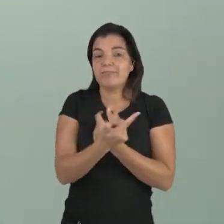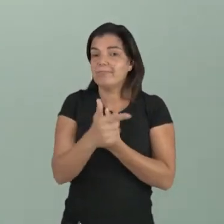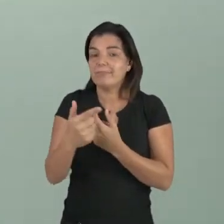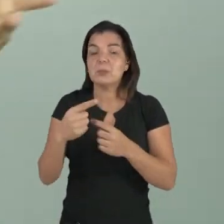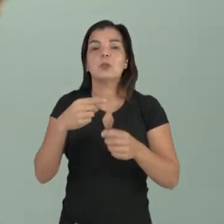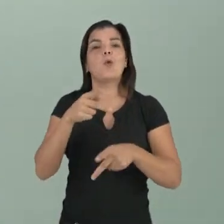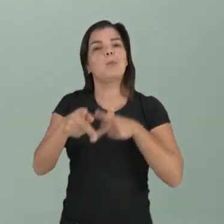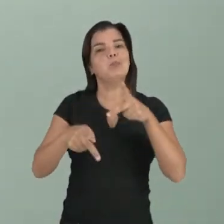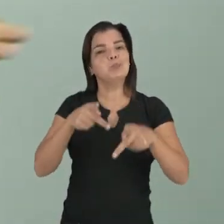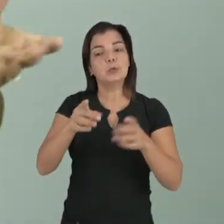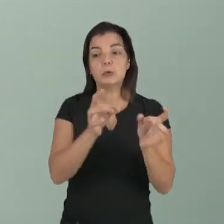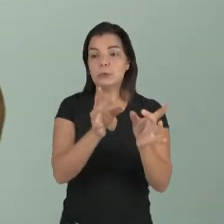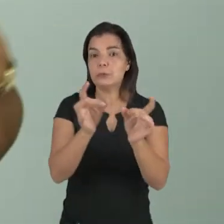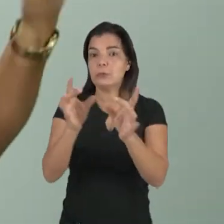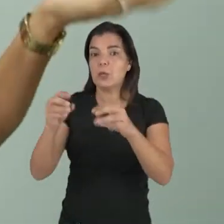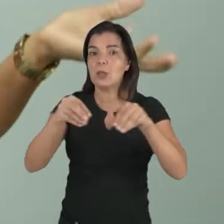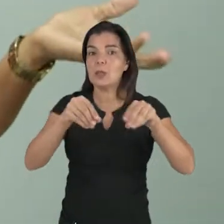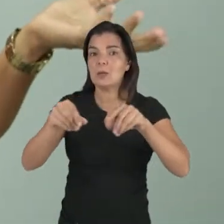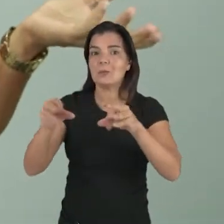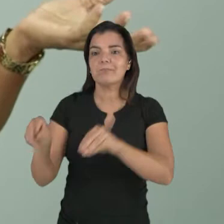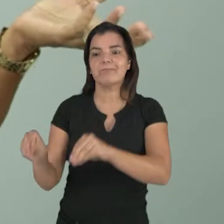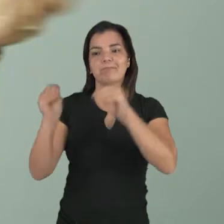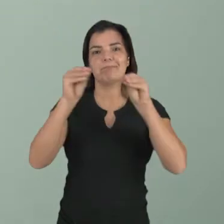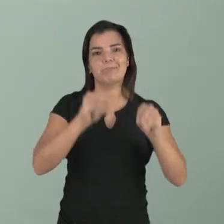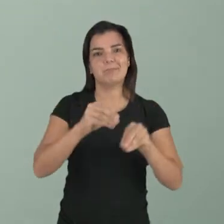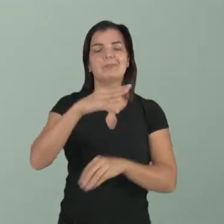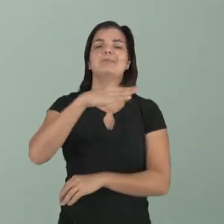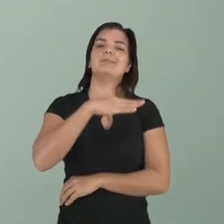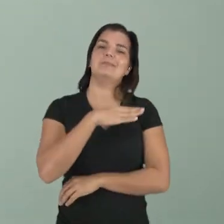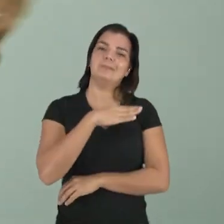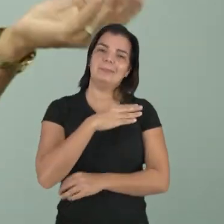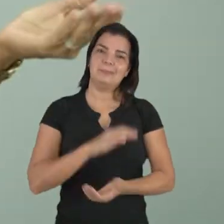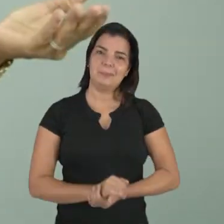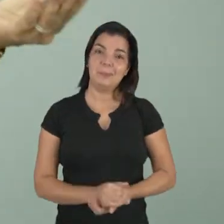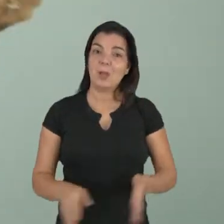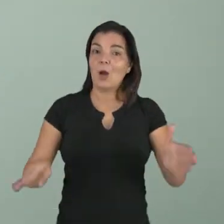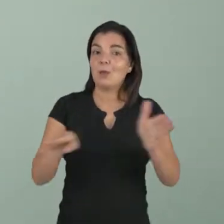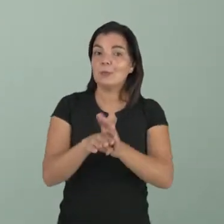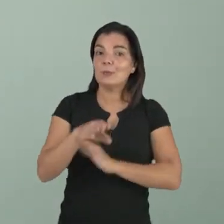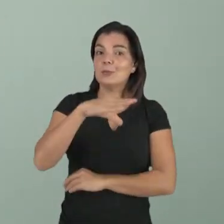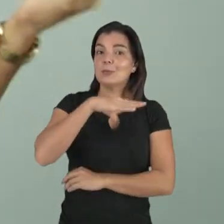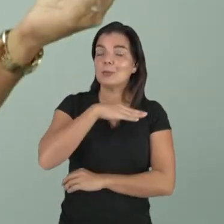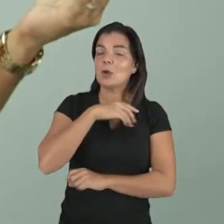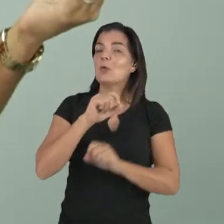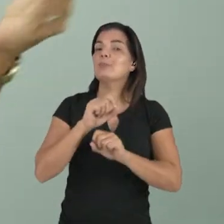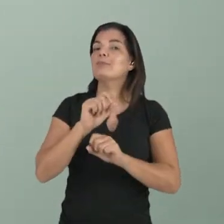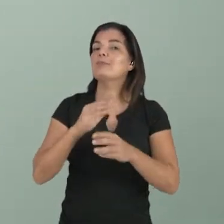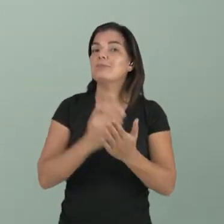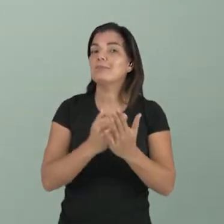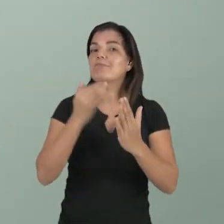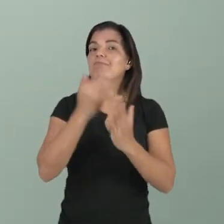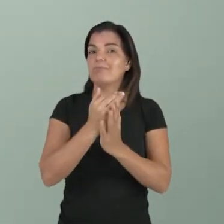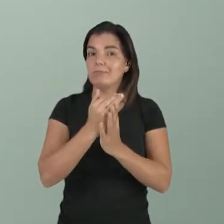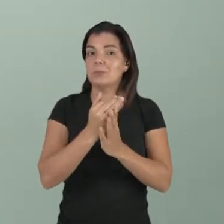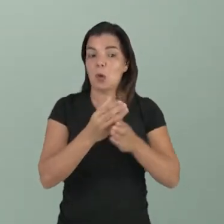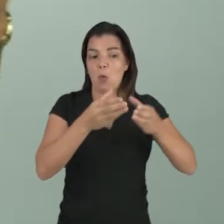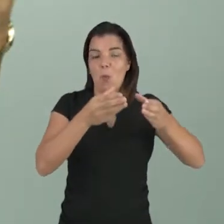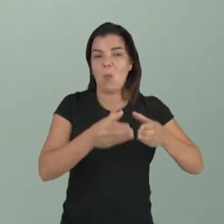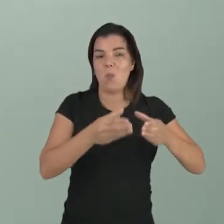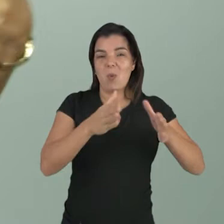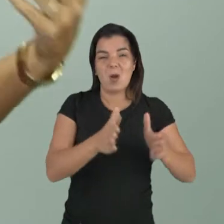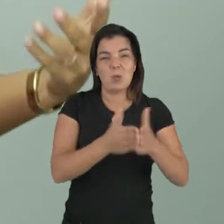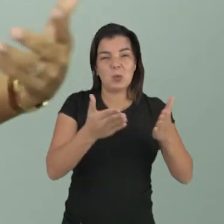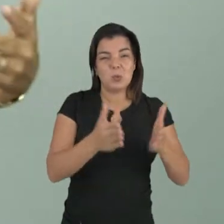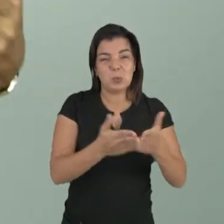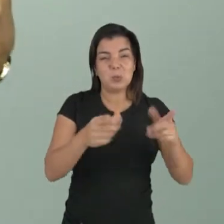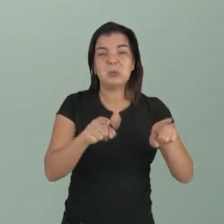então o povo começou a vender suas terras e foi para a cidade. Ao chegar na cidade, aumentou o quê? Os bairros periféricos, aumentou